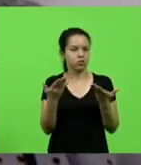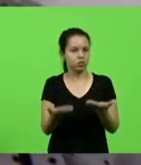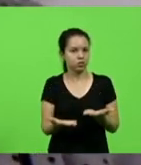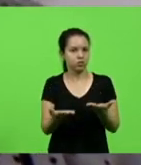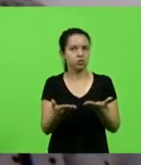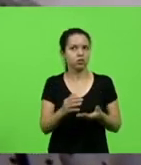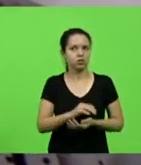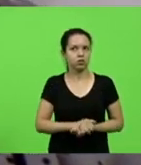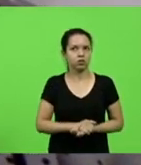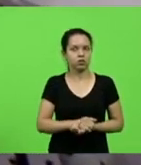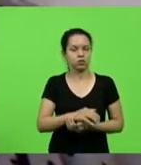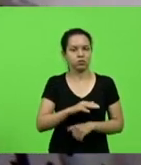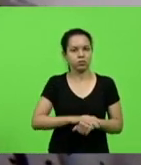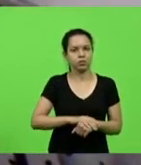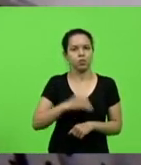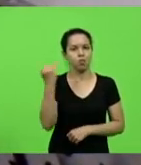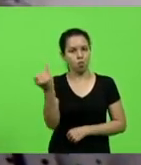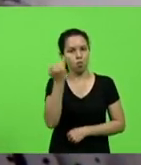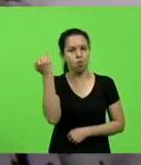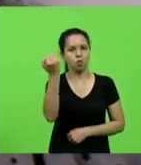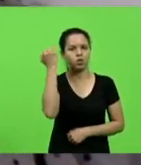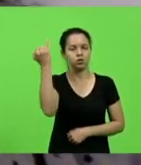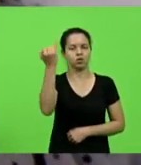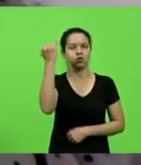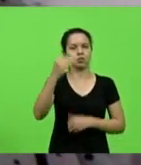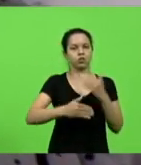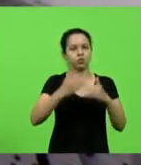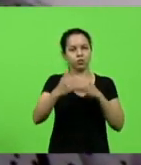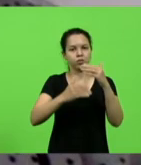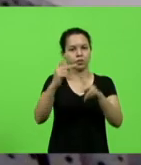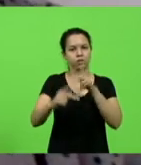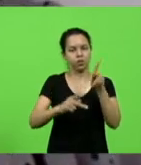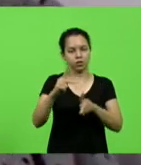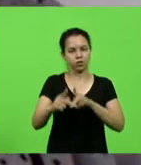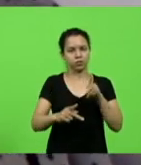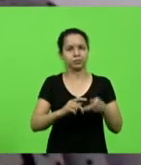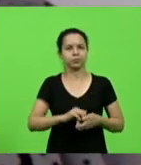suma importância para o desenvolvimento do nosso povo, deputado.